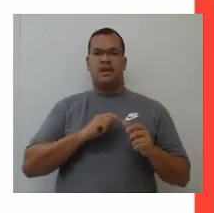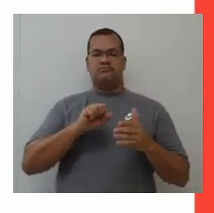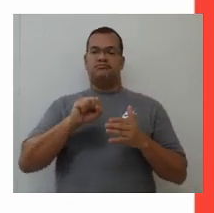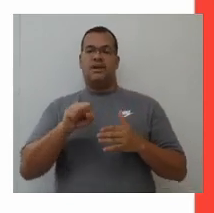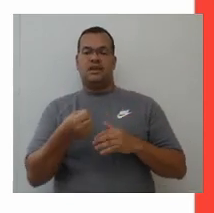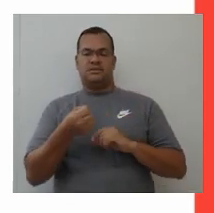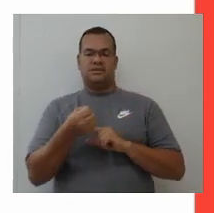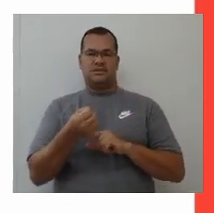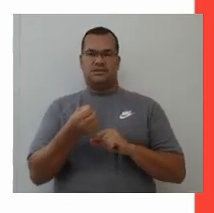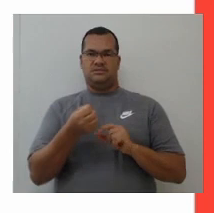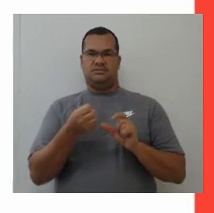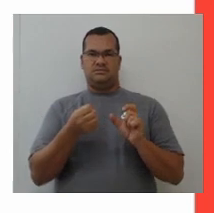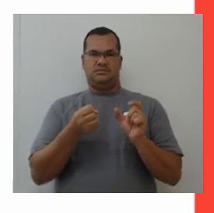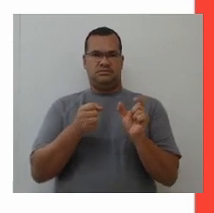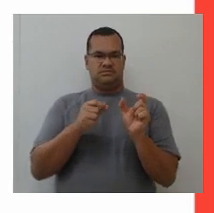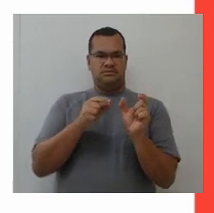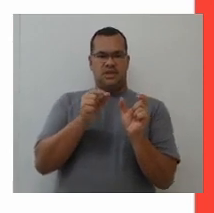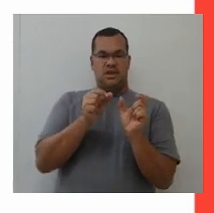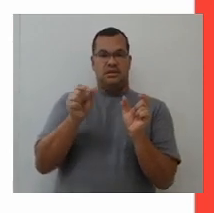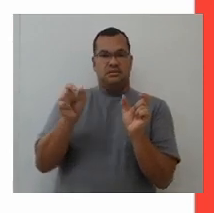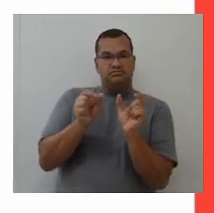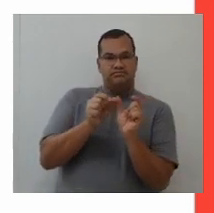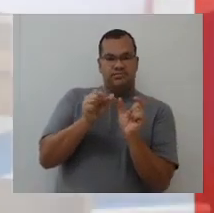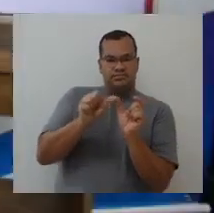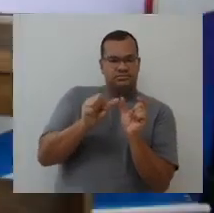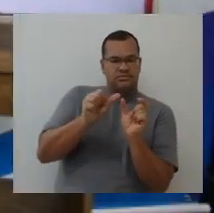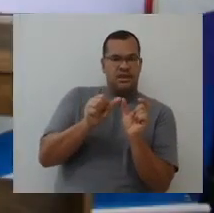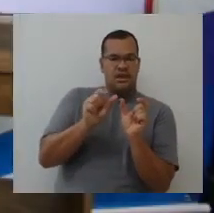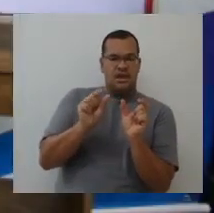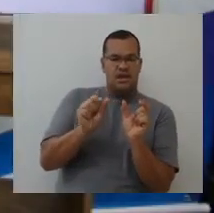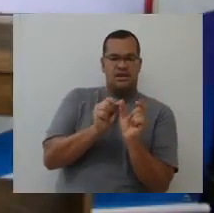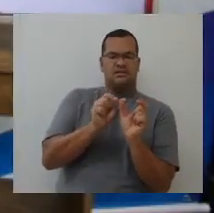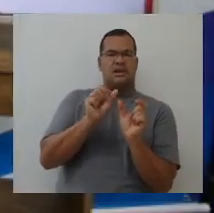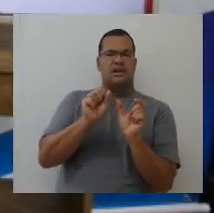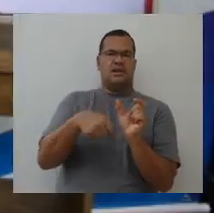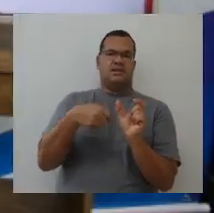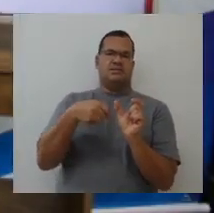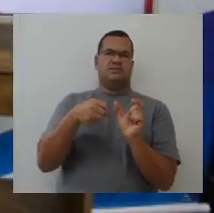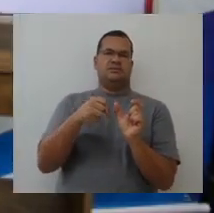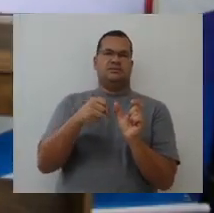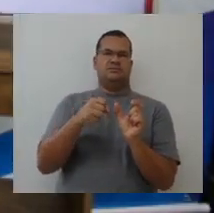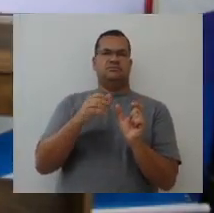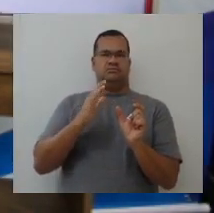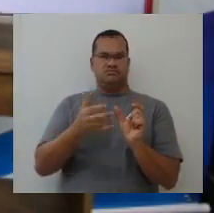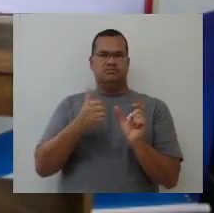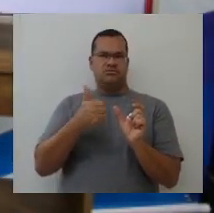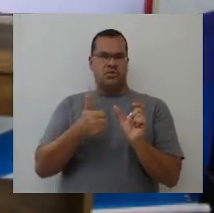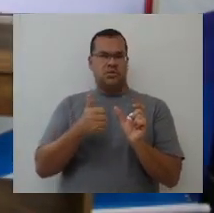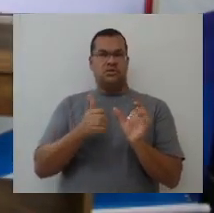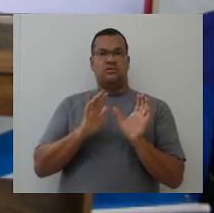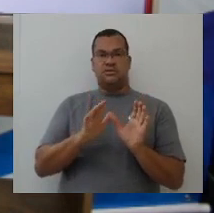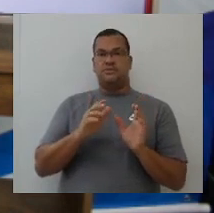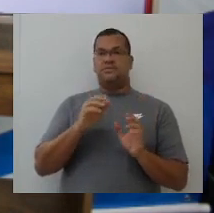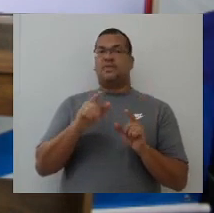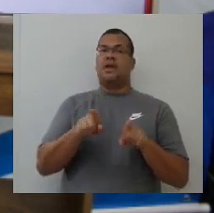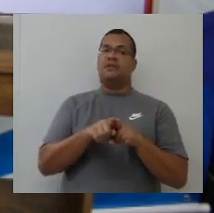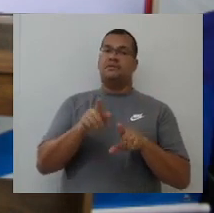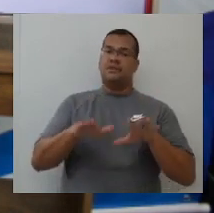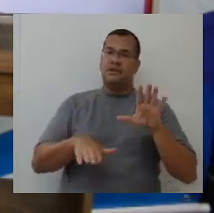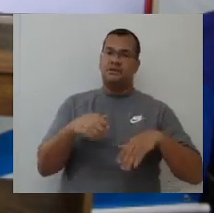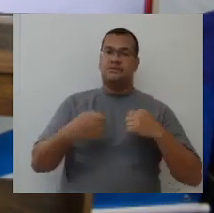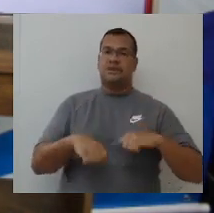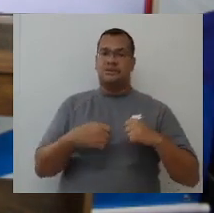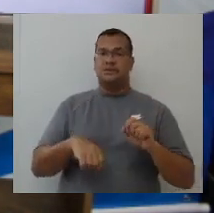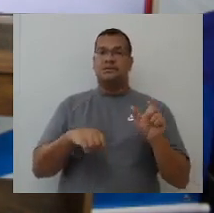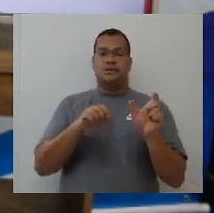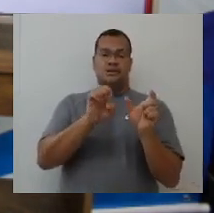ao final do verbo. Na desinência verbal, eu preciso adicionar o S. É basicamente a alteração, tá? Só que às vezes, além do S, esse verbo